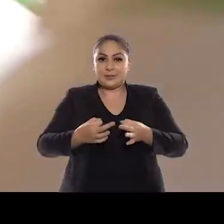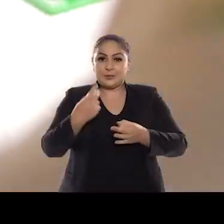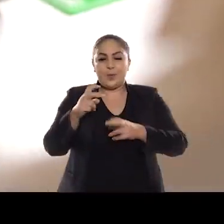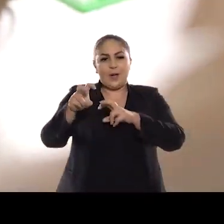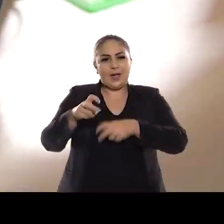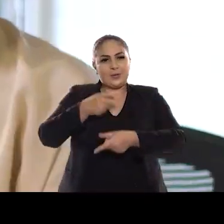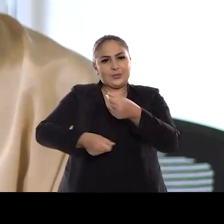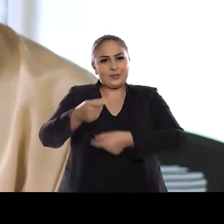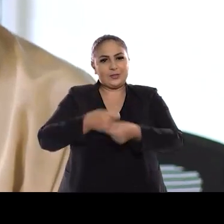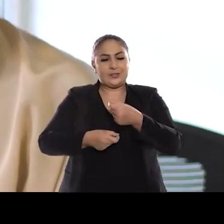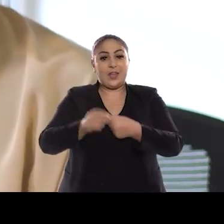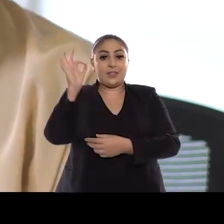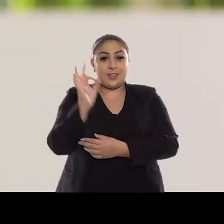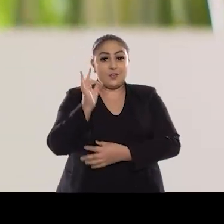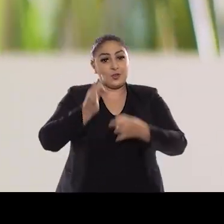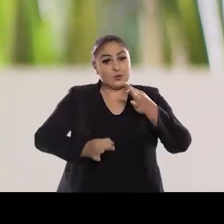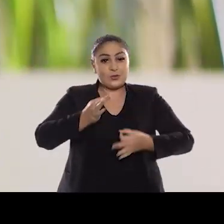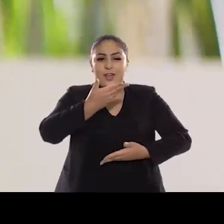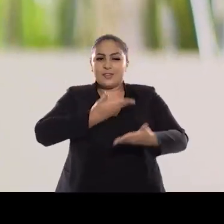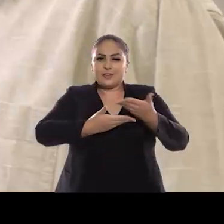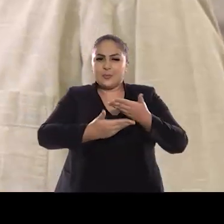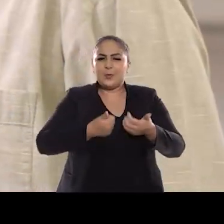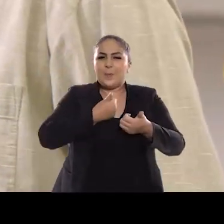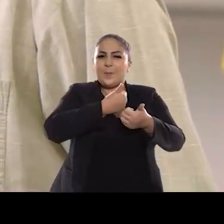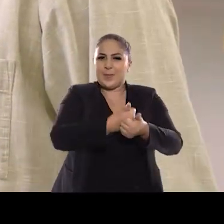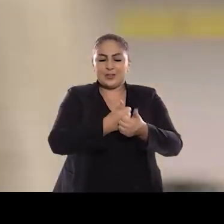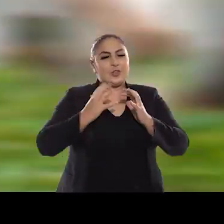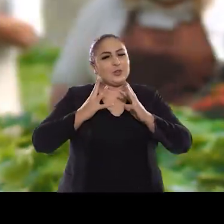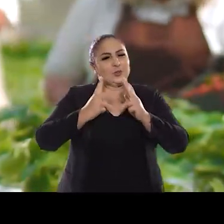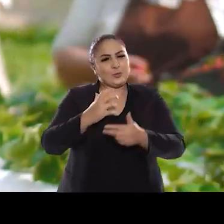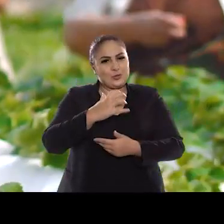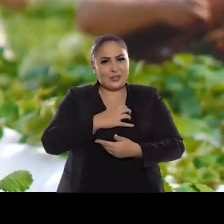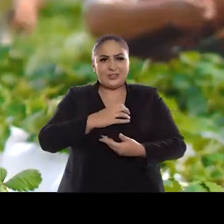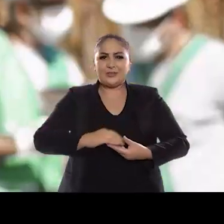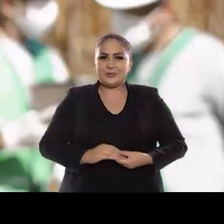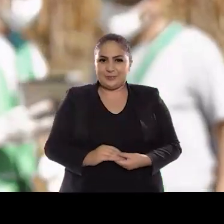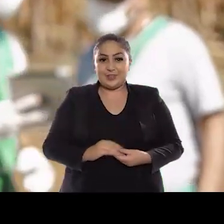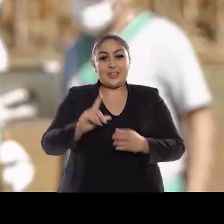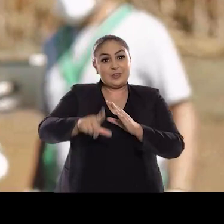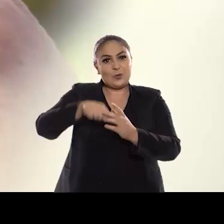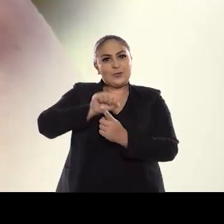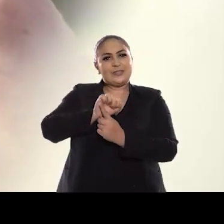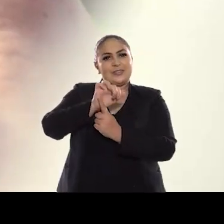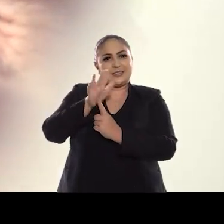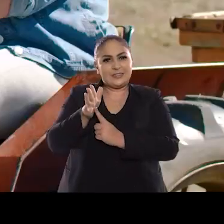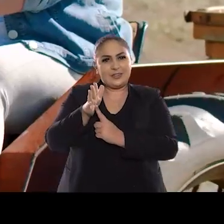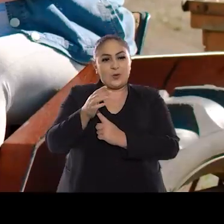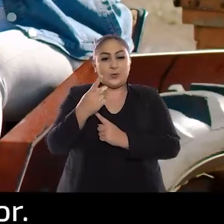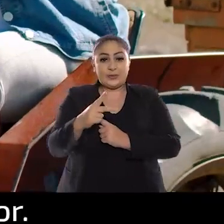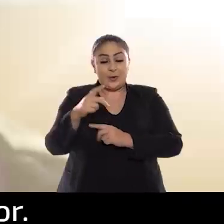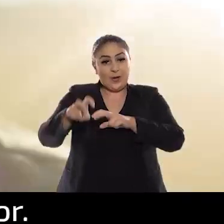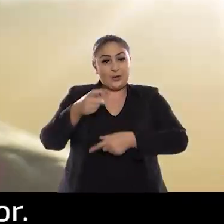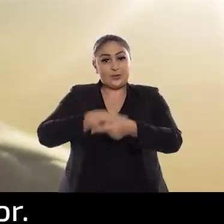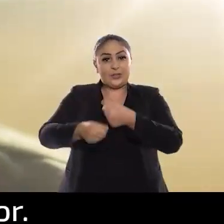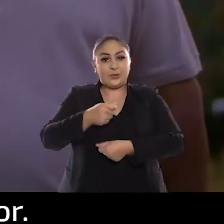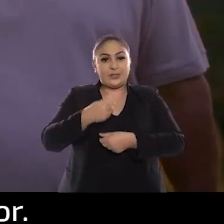para o seu agronegócio, taxas justas e atendimento próximo em todos os canais. Escolha o Sicredi, onde